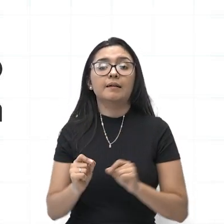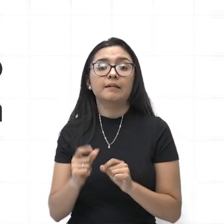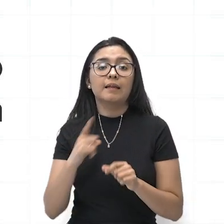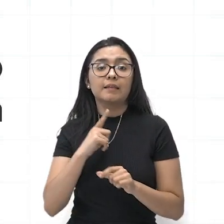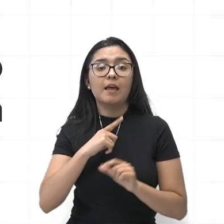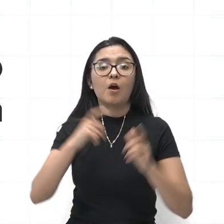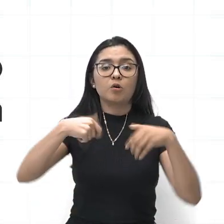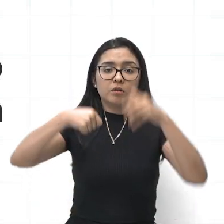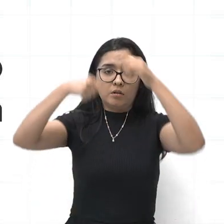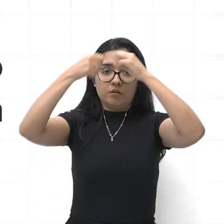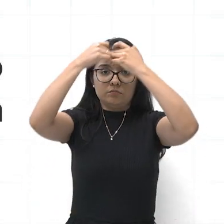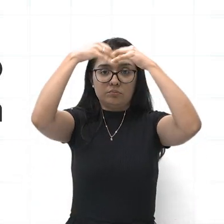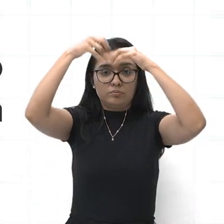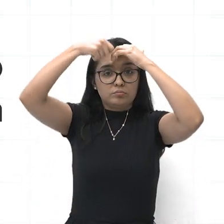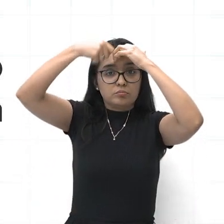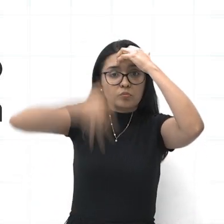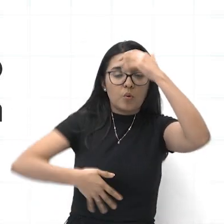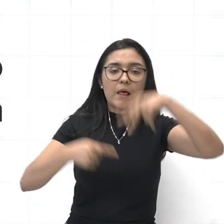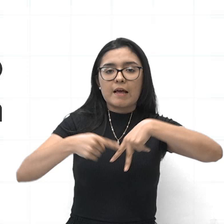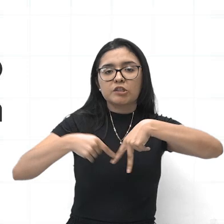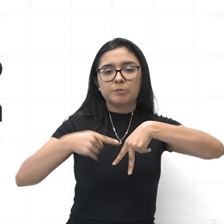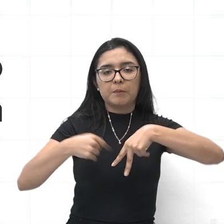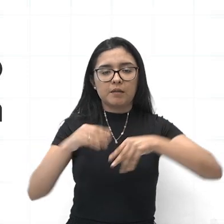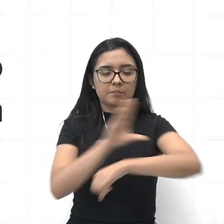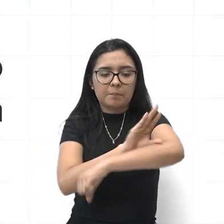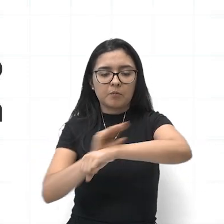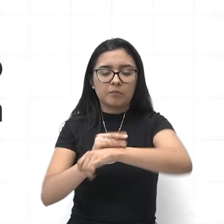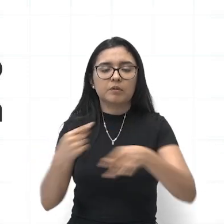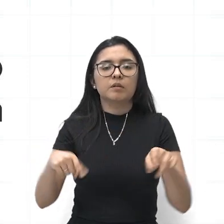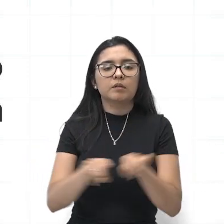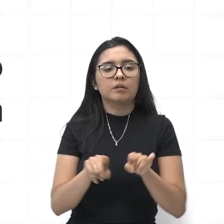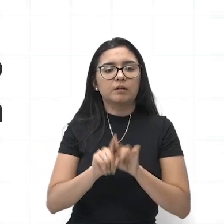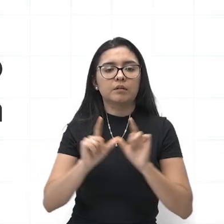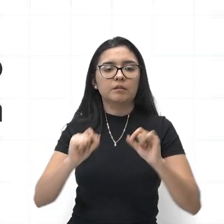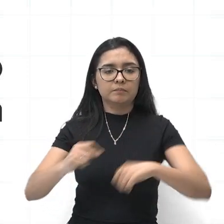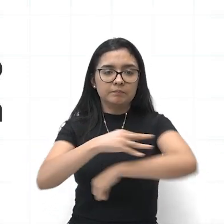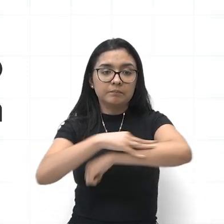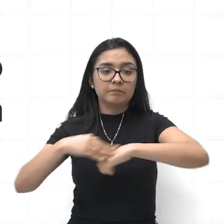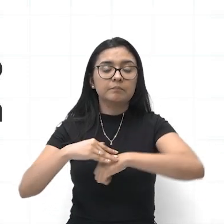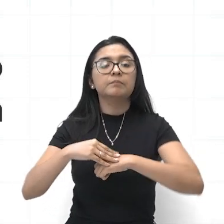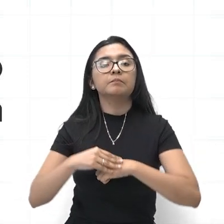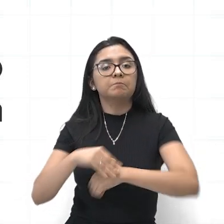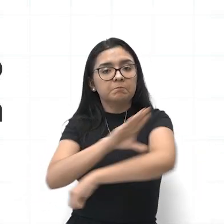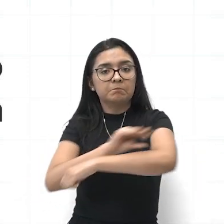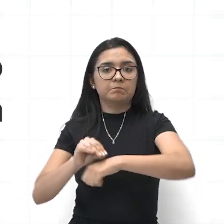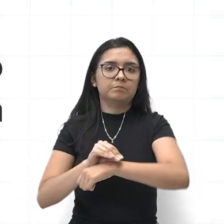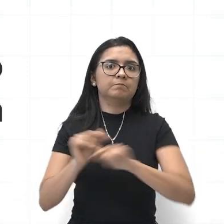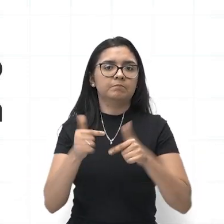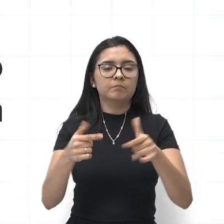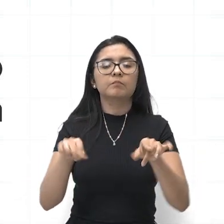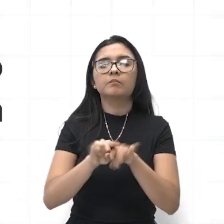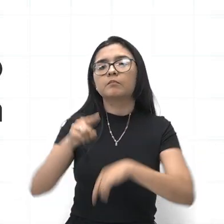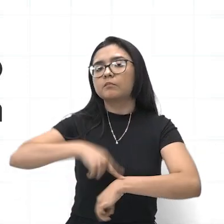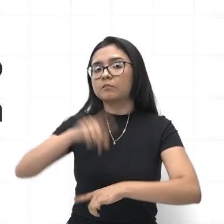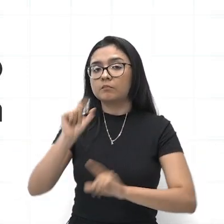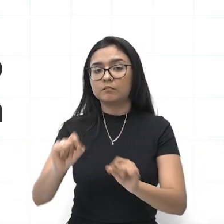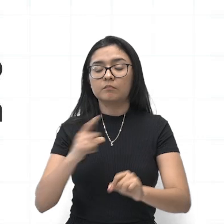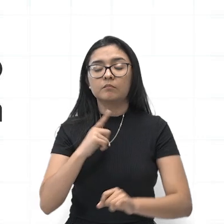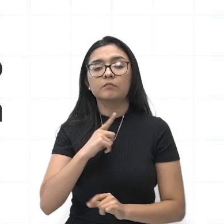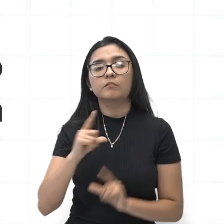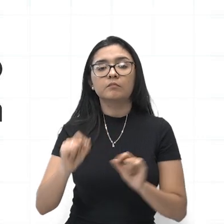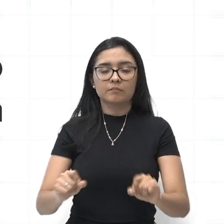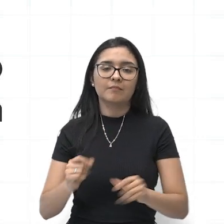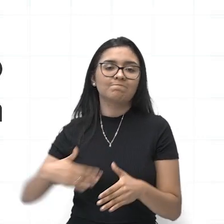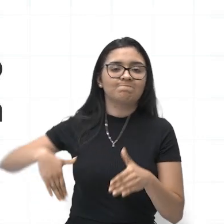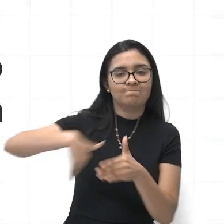perna. As sinapses entre os neurônios e as fibras musculares se ativam, que é aquele momento que ele